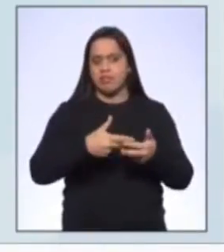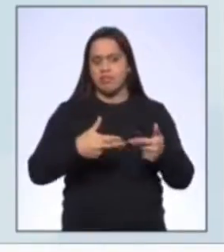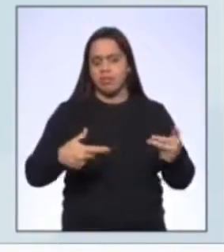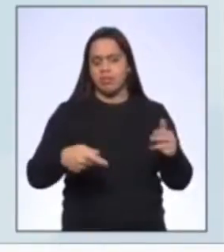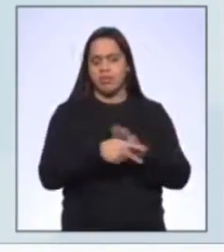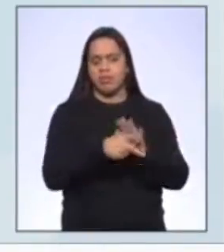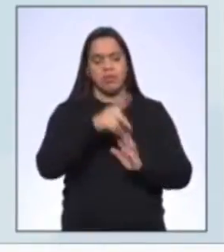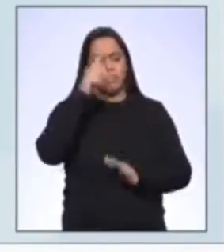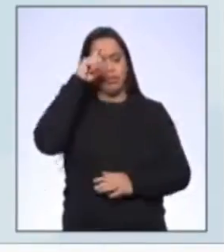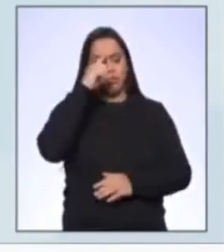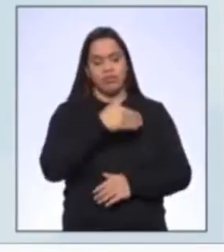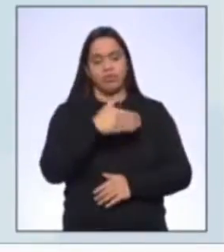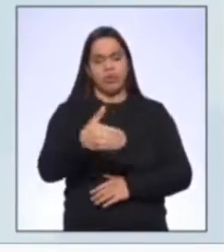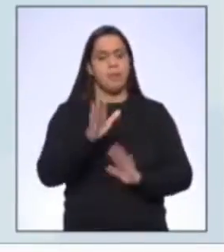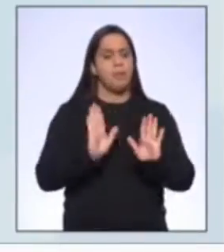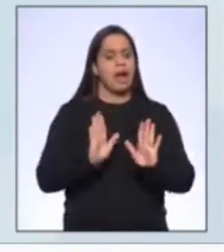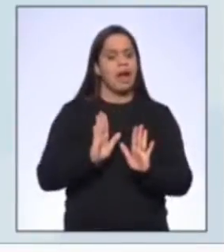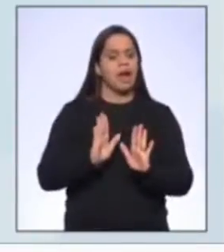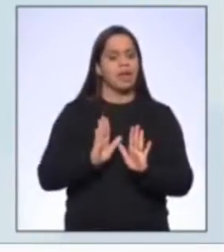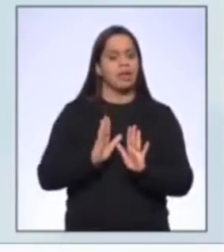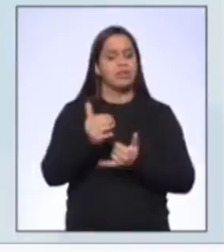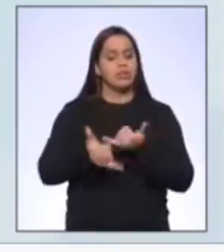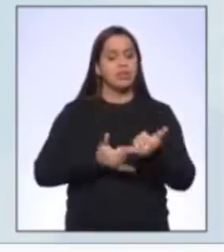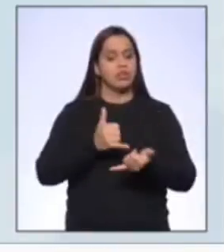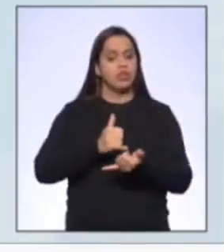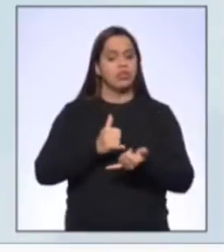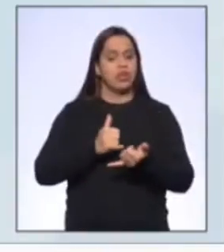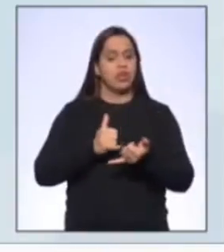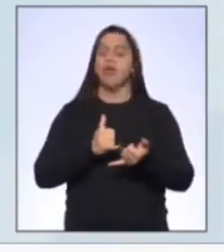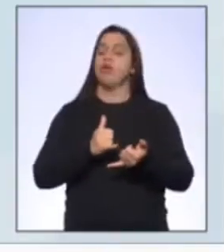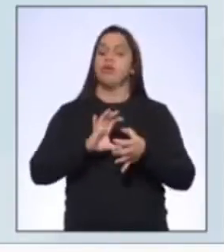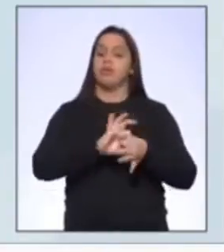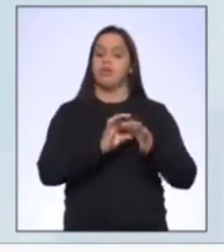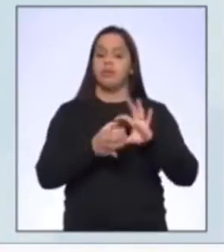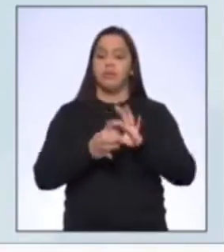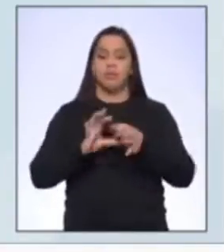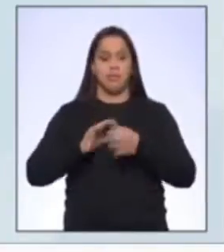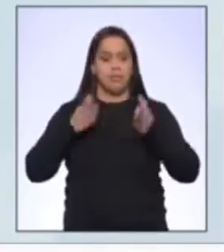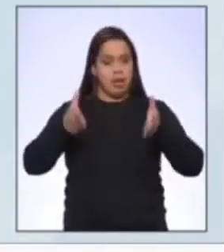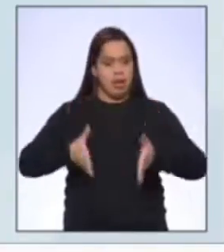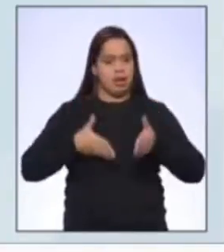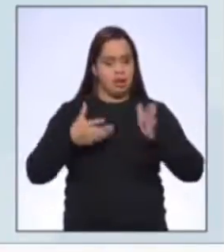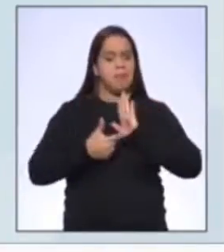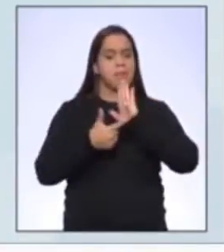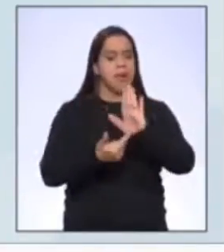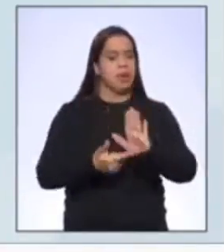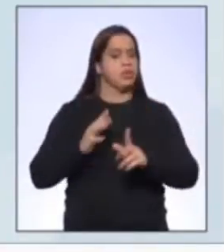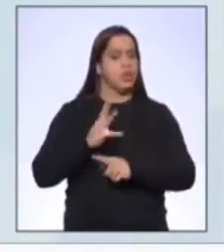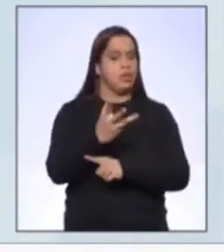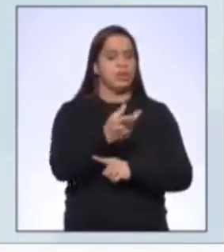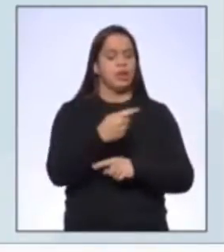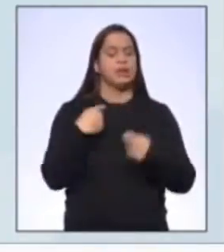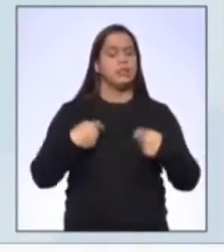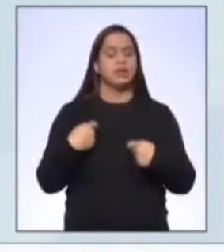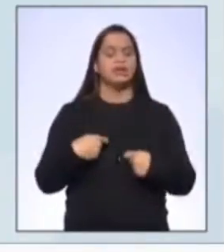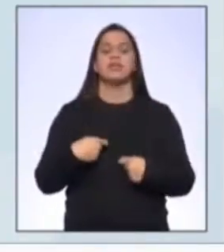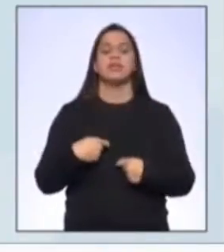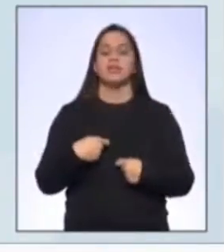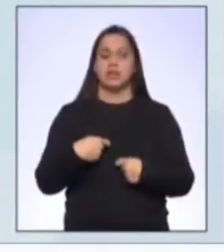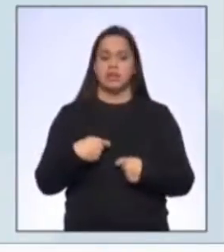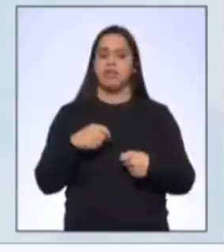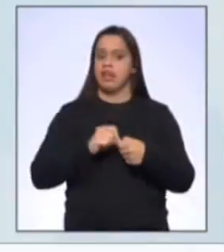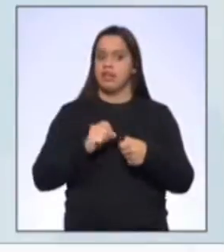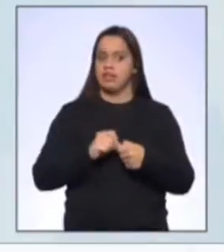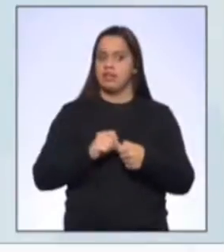dia mas os jogos paralímpicos mostram as possibilidades que o atleta tem que exercer as provas mesmo sem a visão